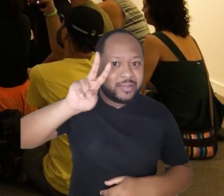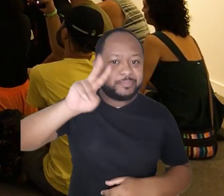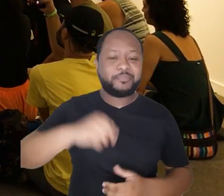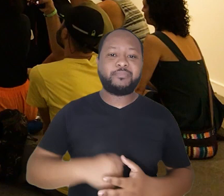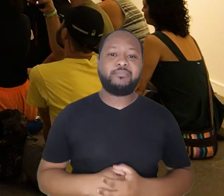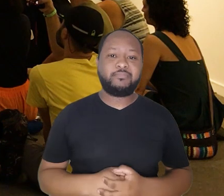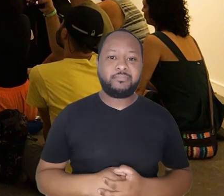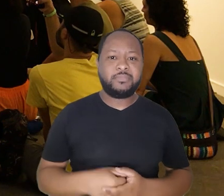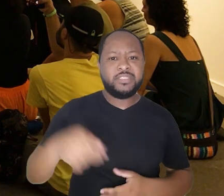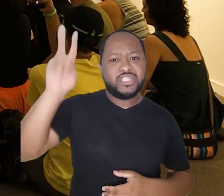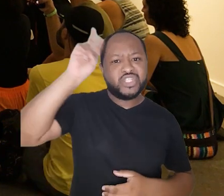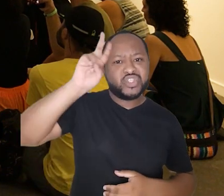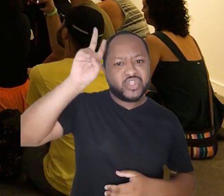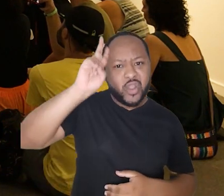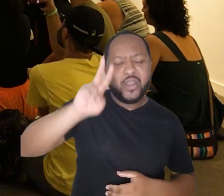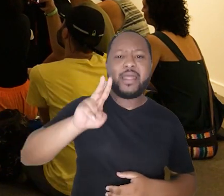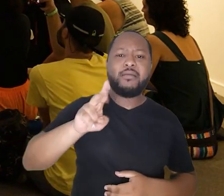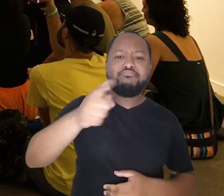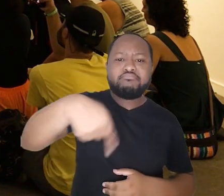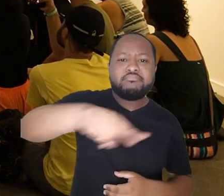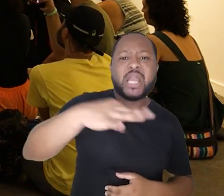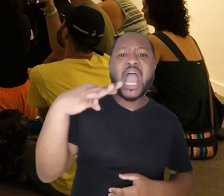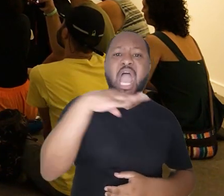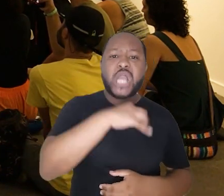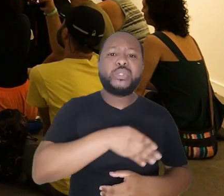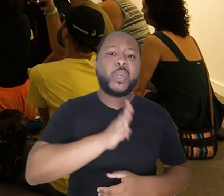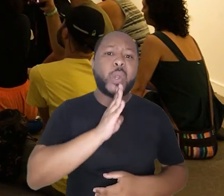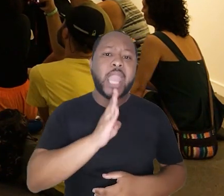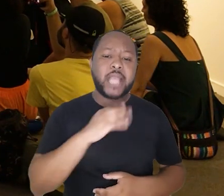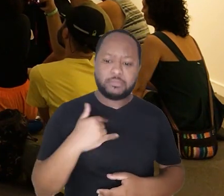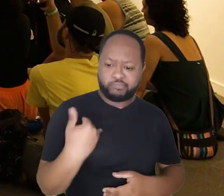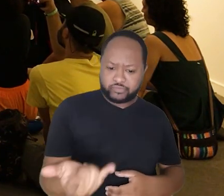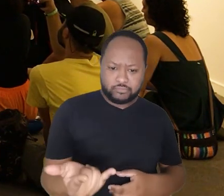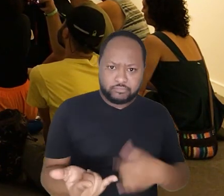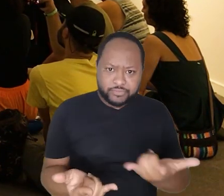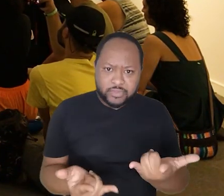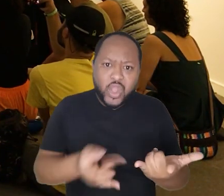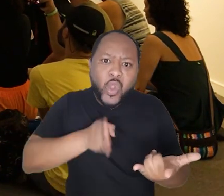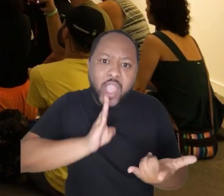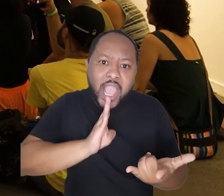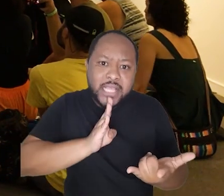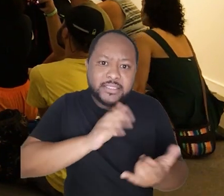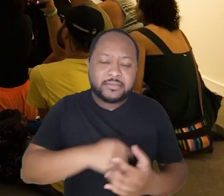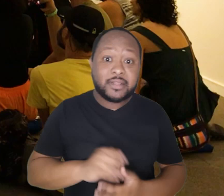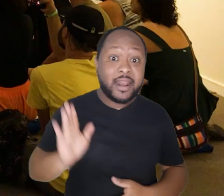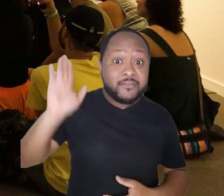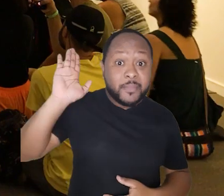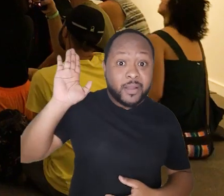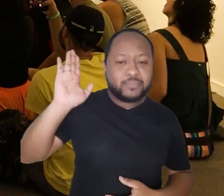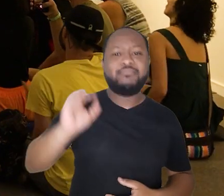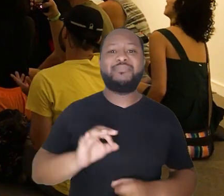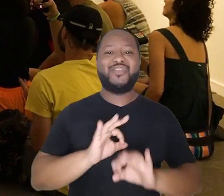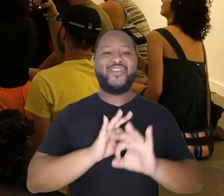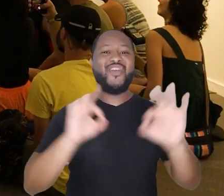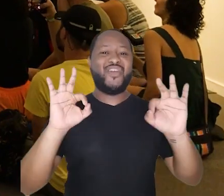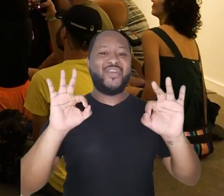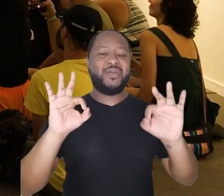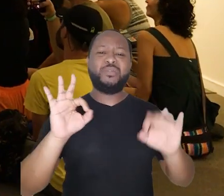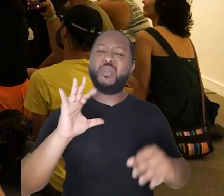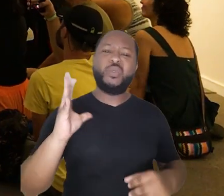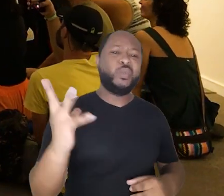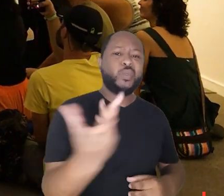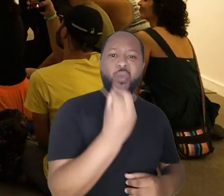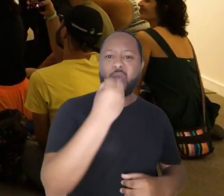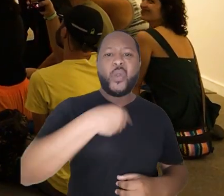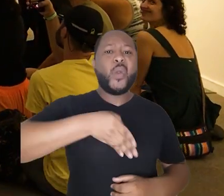história de alguém que eu acho que vocês conhecem. Quem aqui conhece o Homem-Aranha? Levanta a mão. Ótimo. Todo mundo conhece